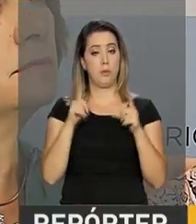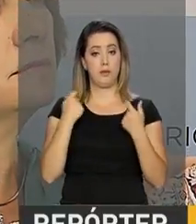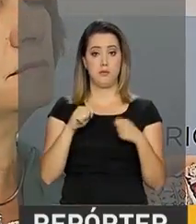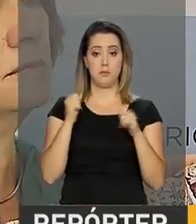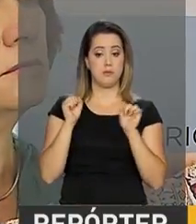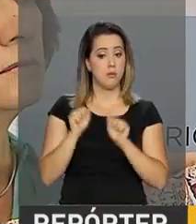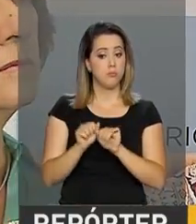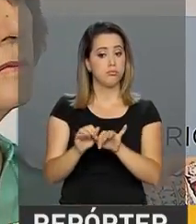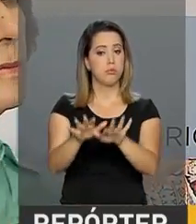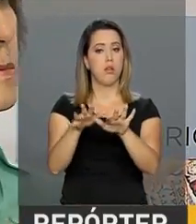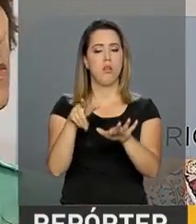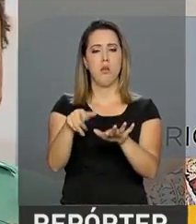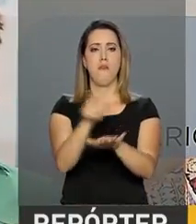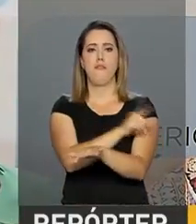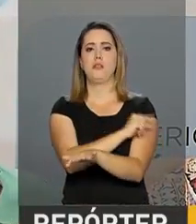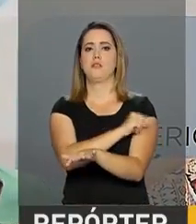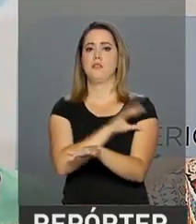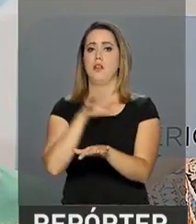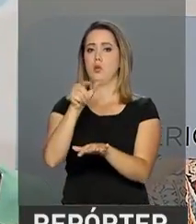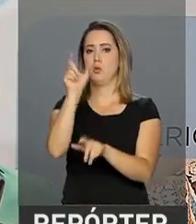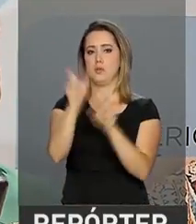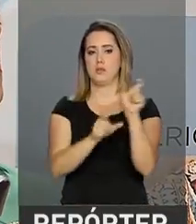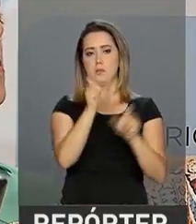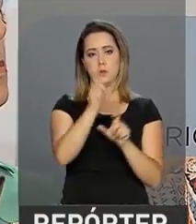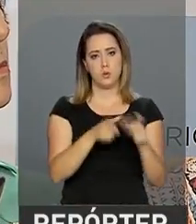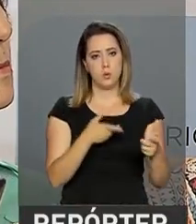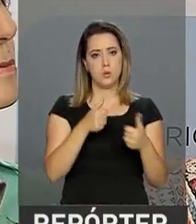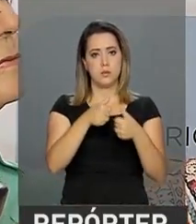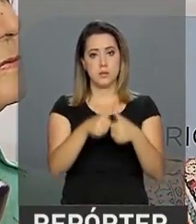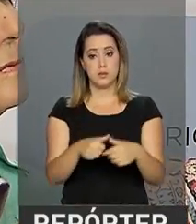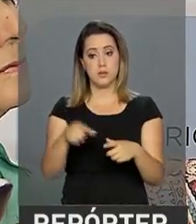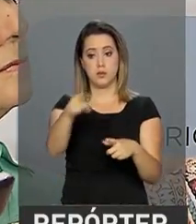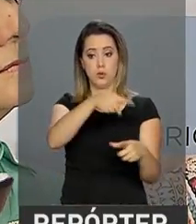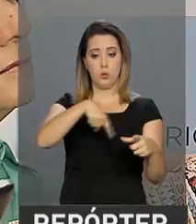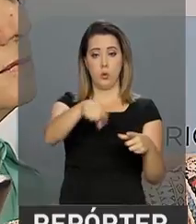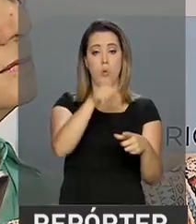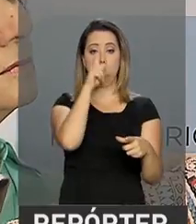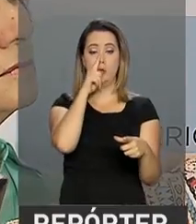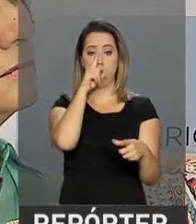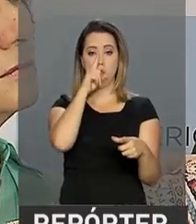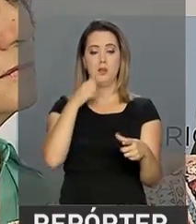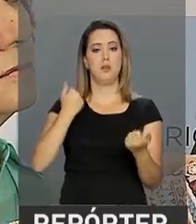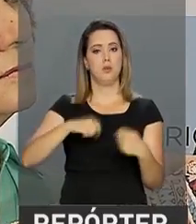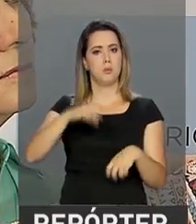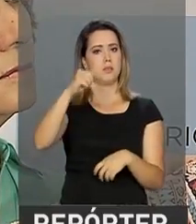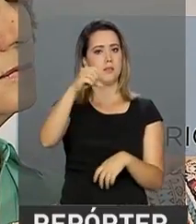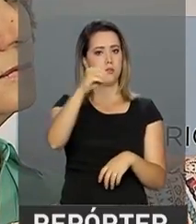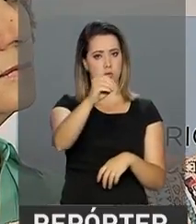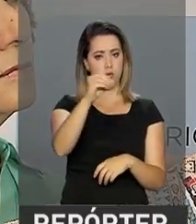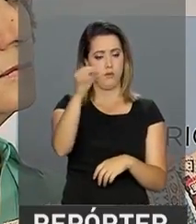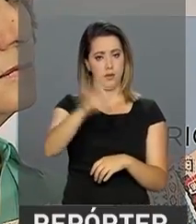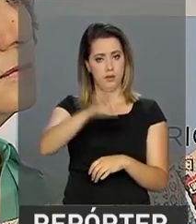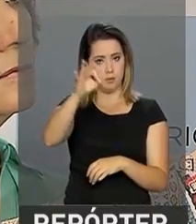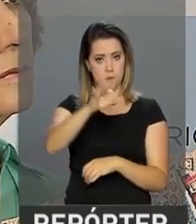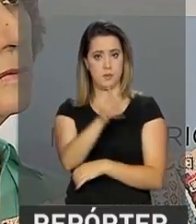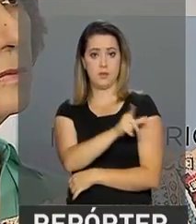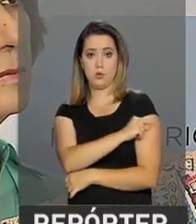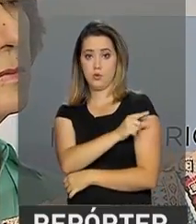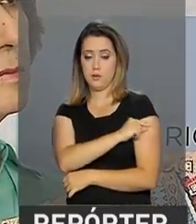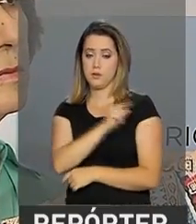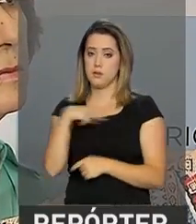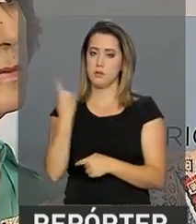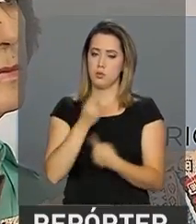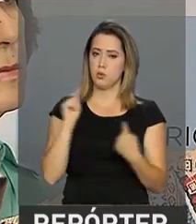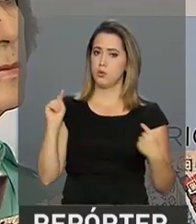ampliar a cobertura nacional precisamos que todas as áreas de recomendação de vacinação tem 90% de cobertura essa é a meta e